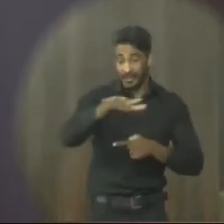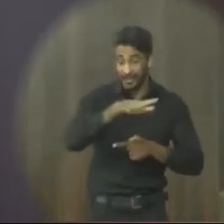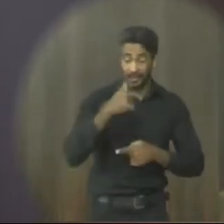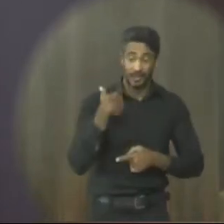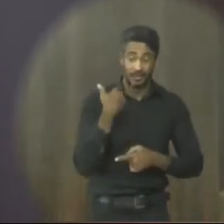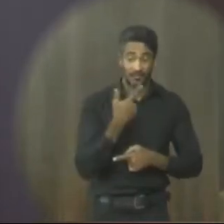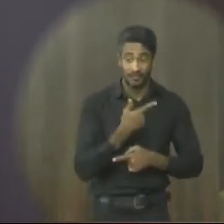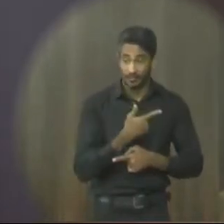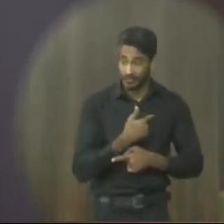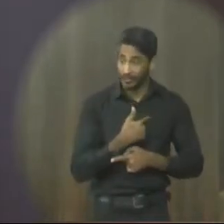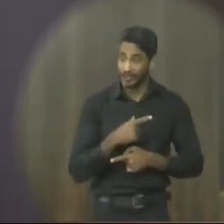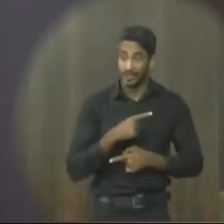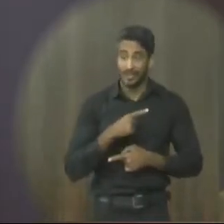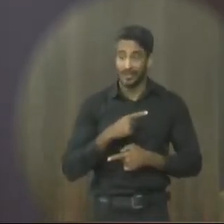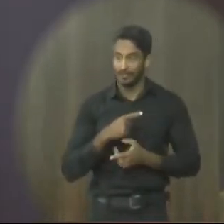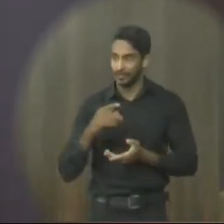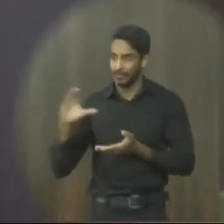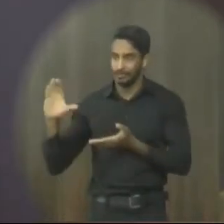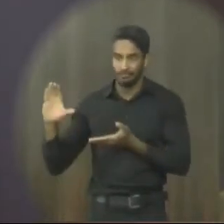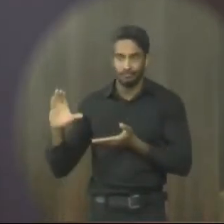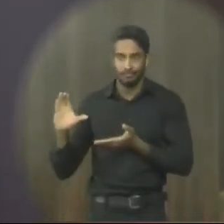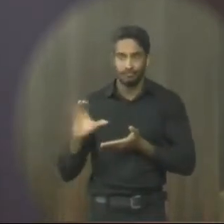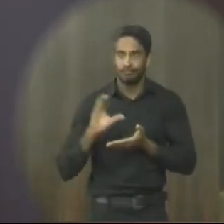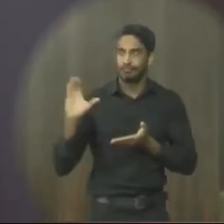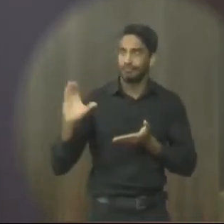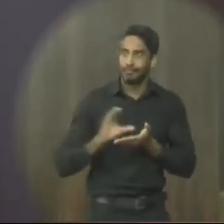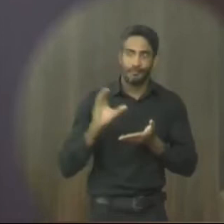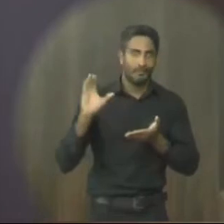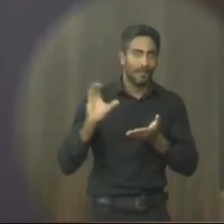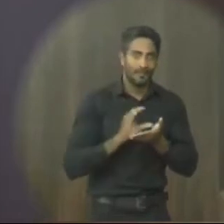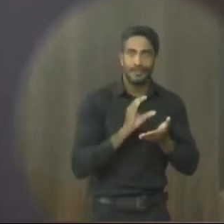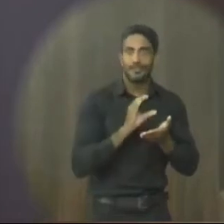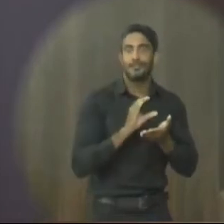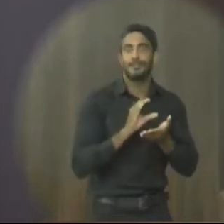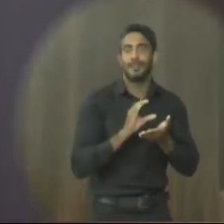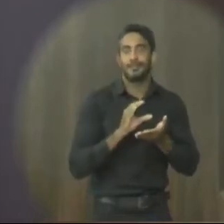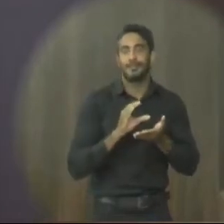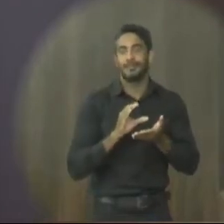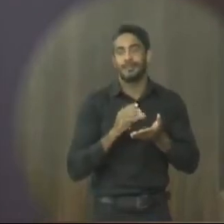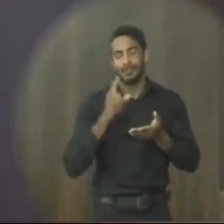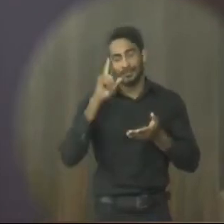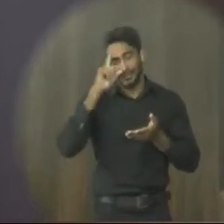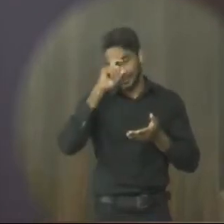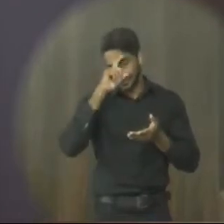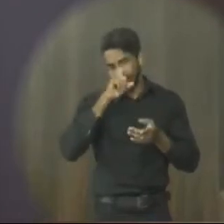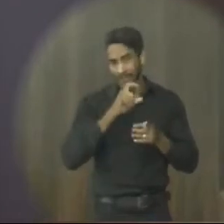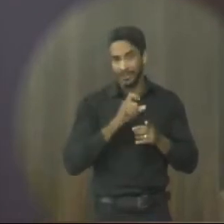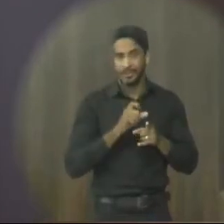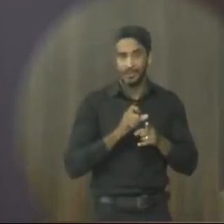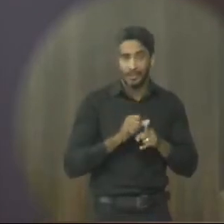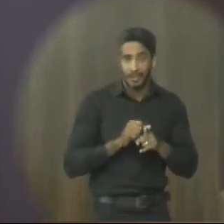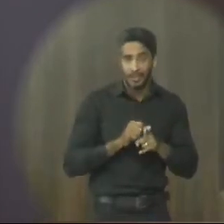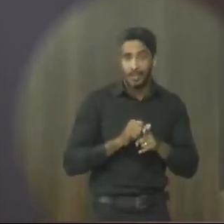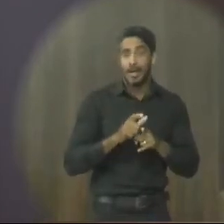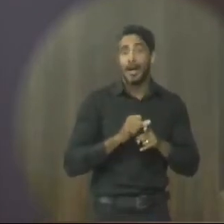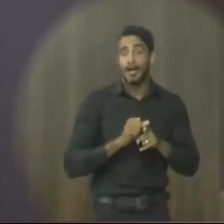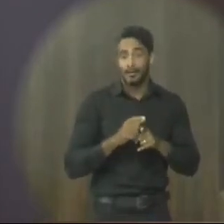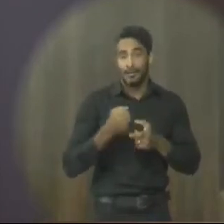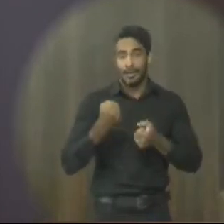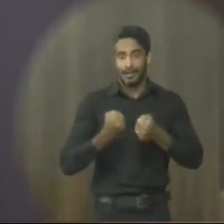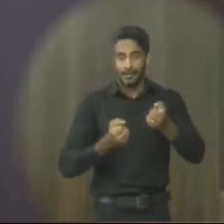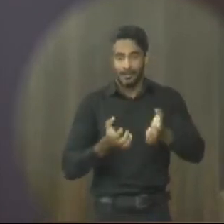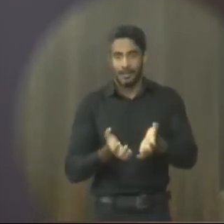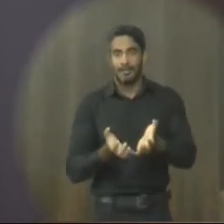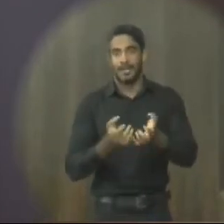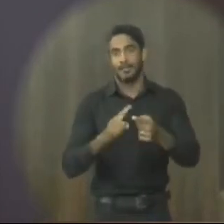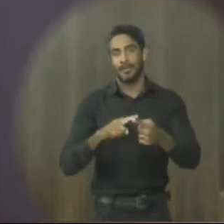está recebendo muito investimento e hoje a gente está com dificuldade de até locar uma máquina, pra você ter ideia. A gente está com dificuldade, porque não tem na